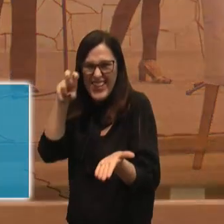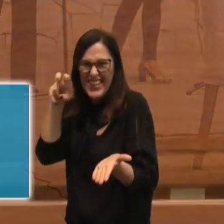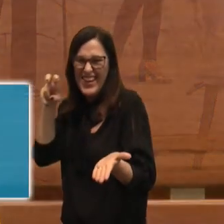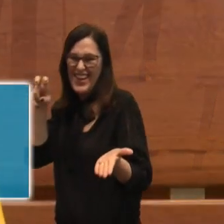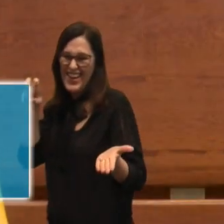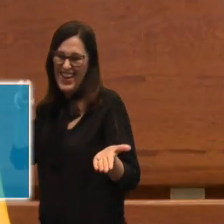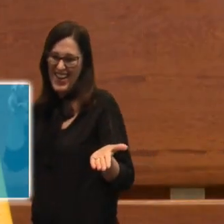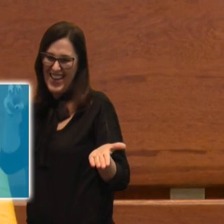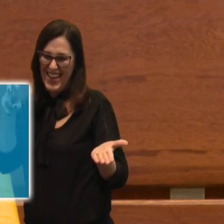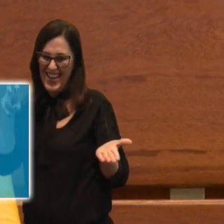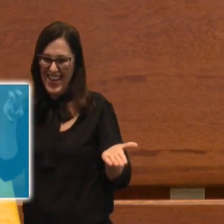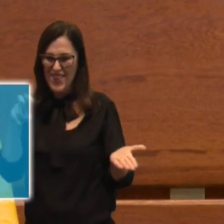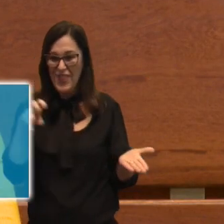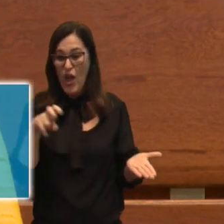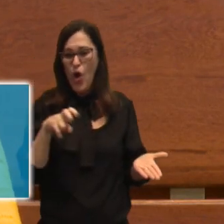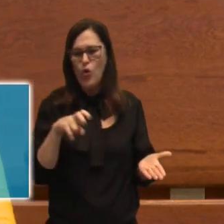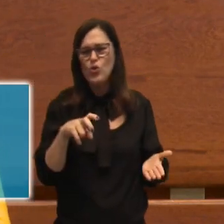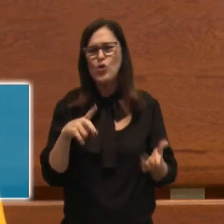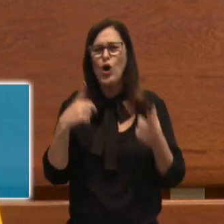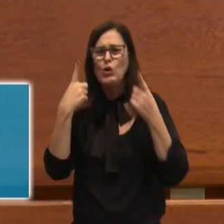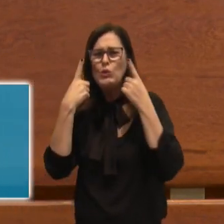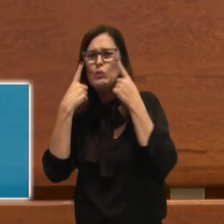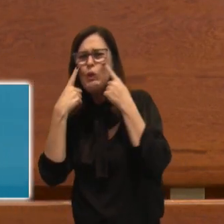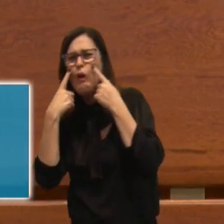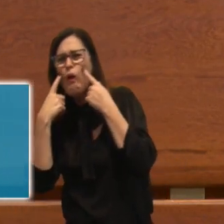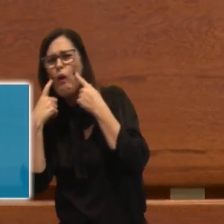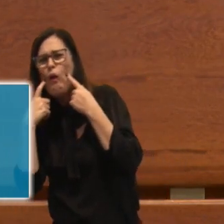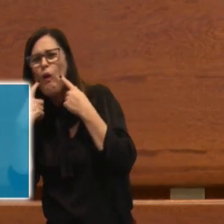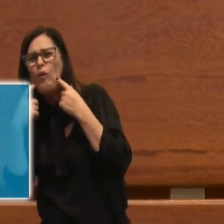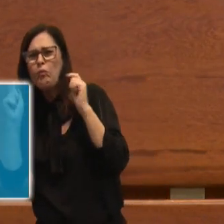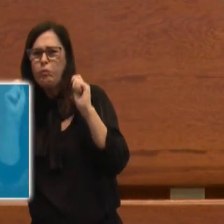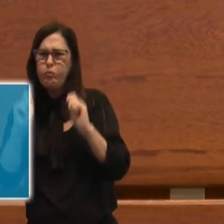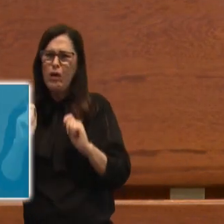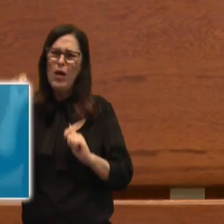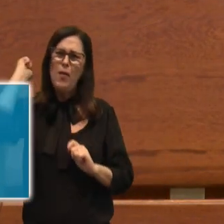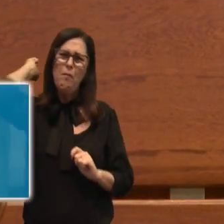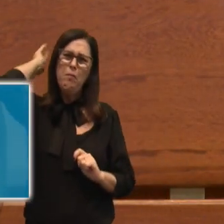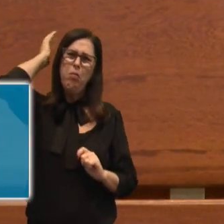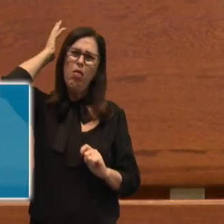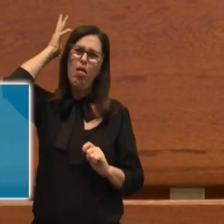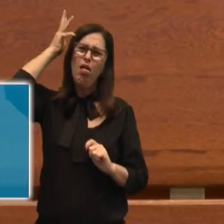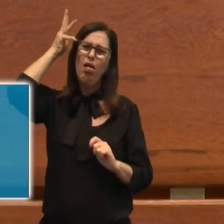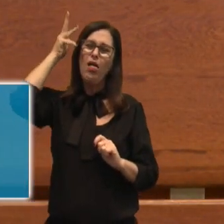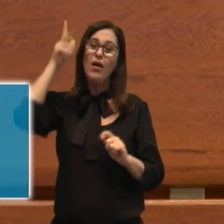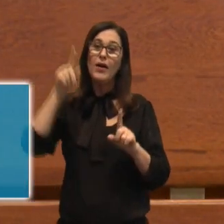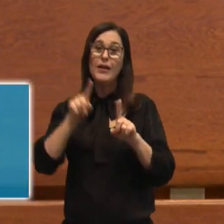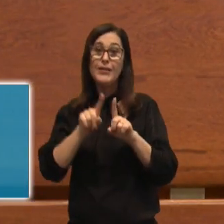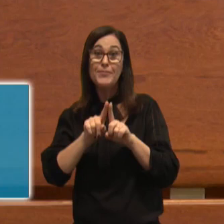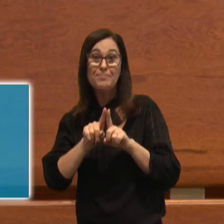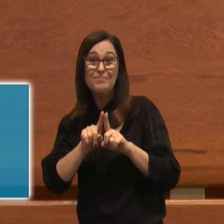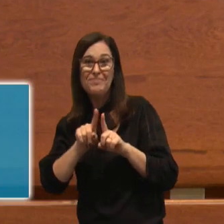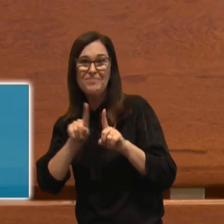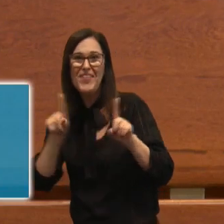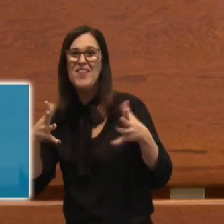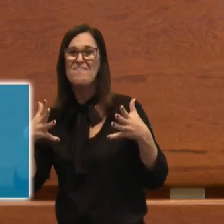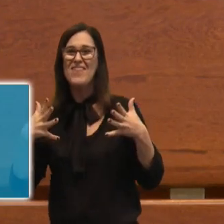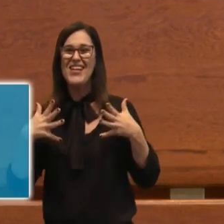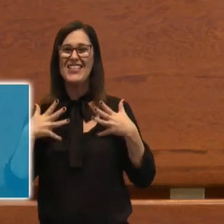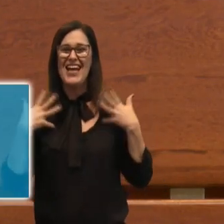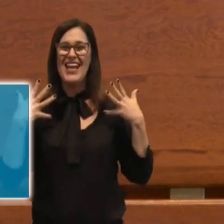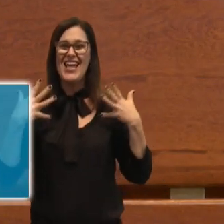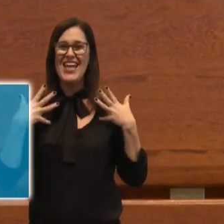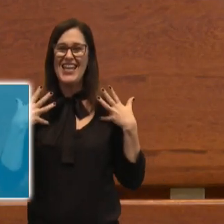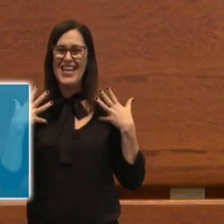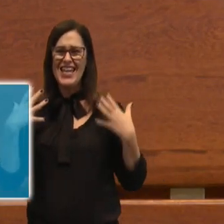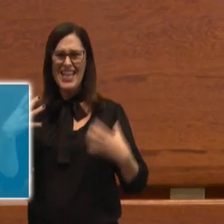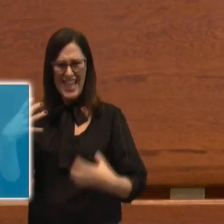de manhã. O choro pode durar uma noite, mas